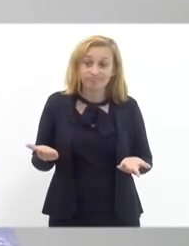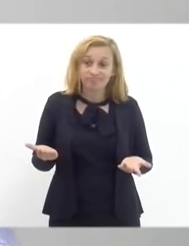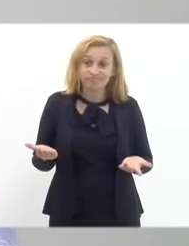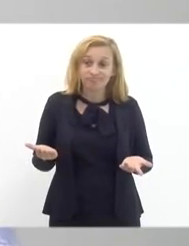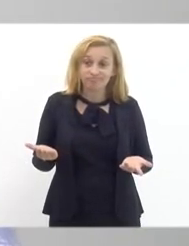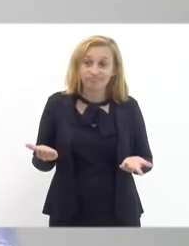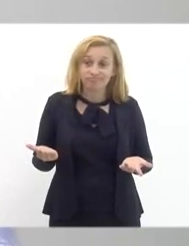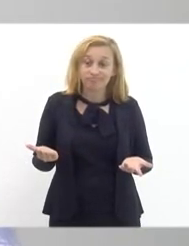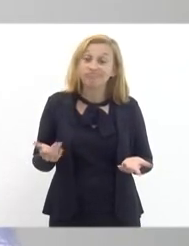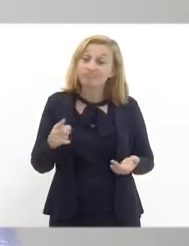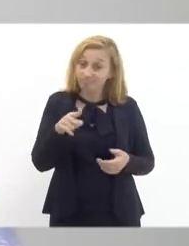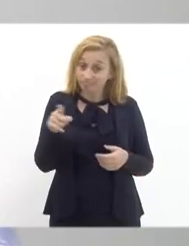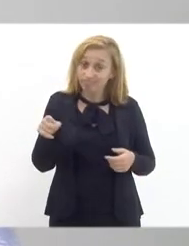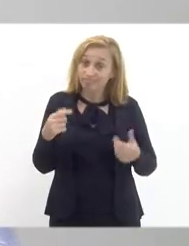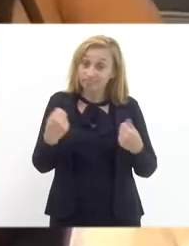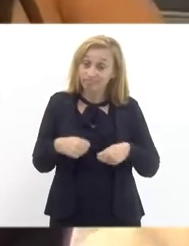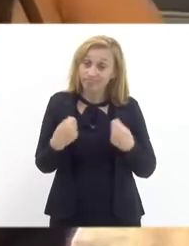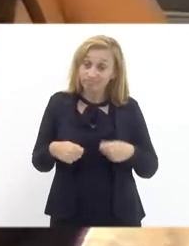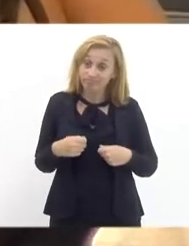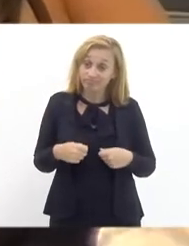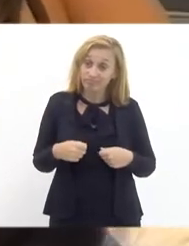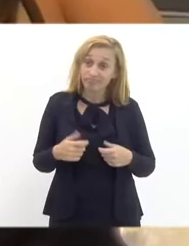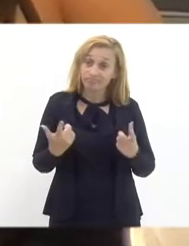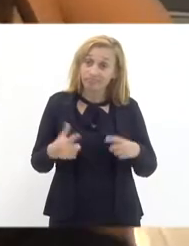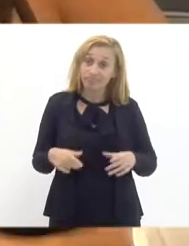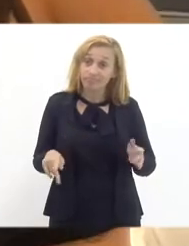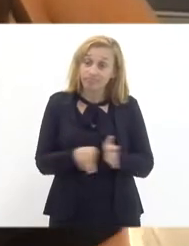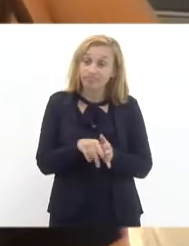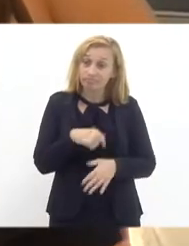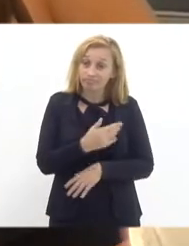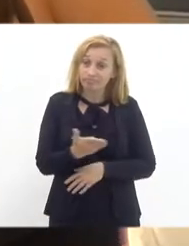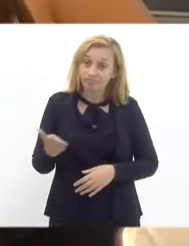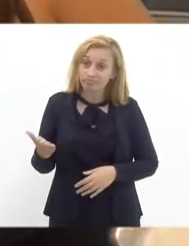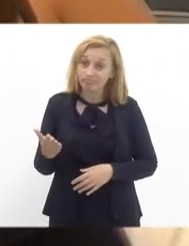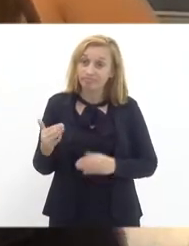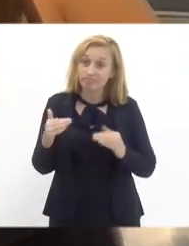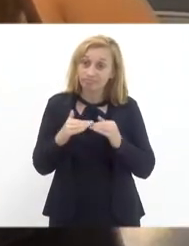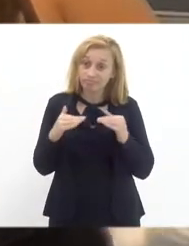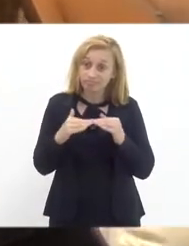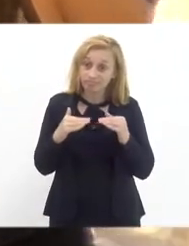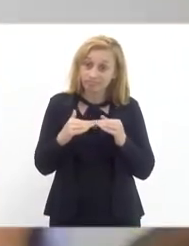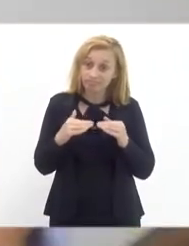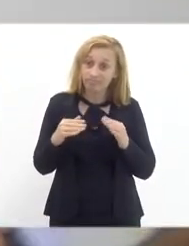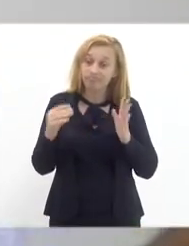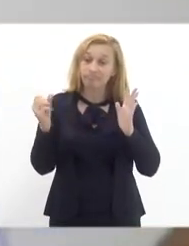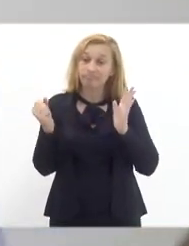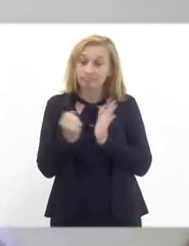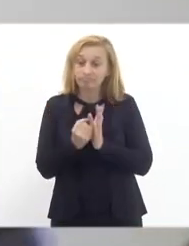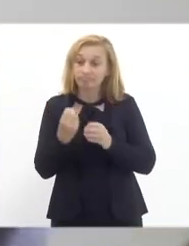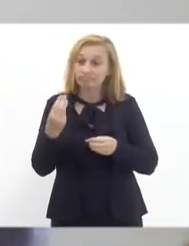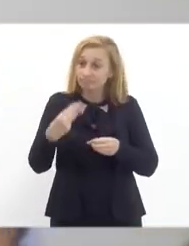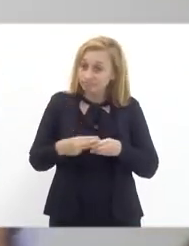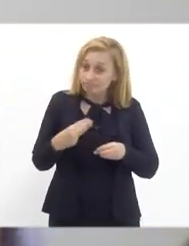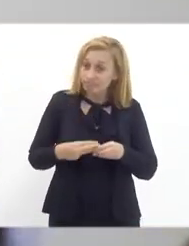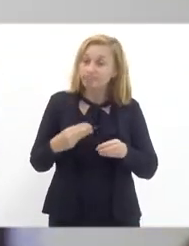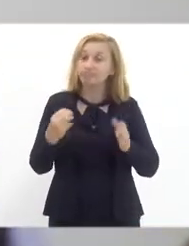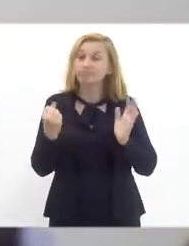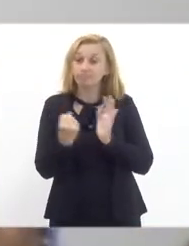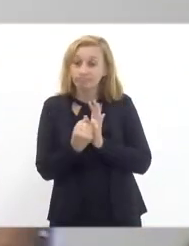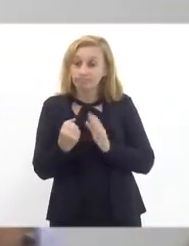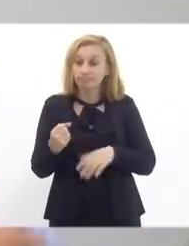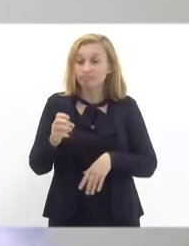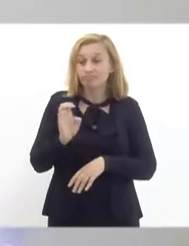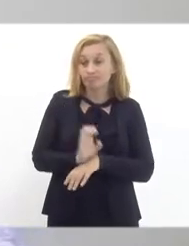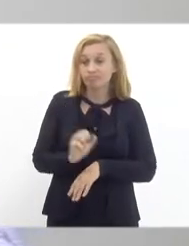é isso que vocês precisam, é aquele monumento para vocês. Concordo que é um patrimônio municipal, um patrimônio estadual, um